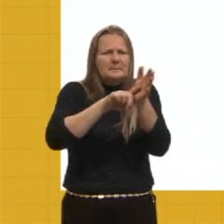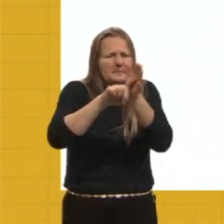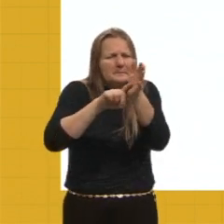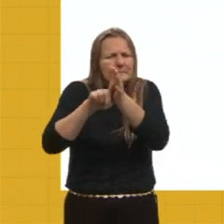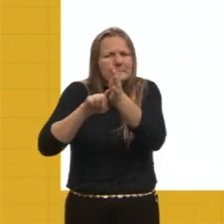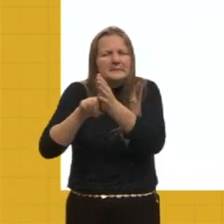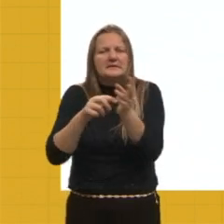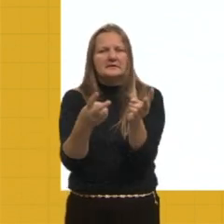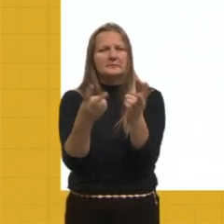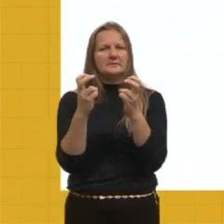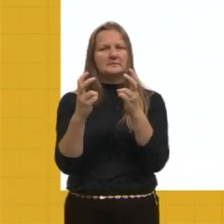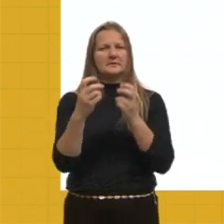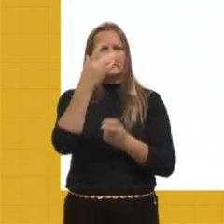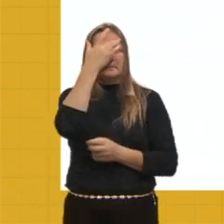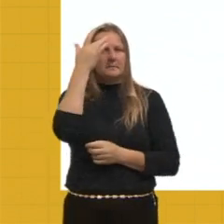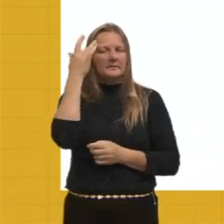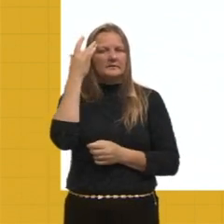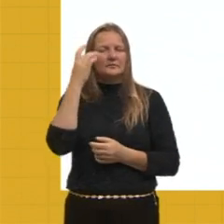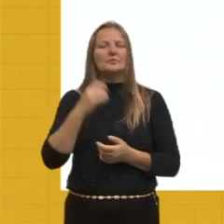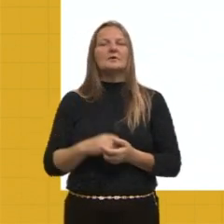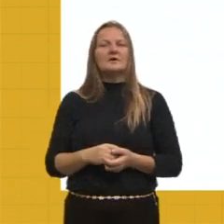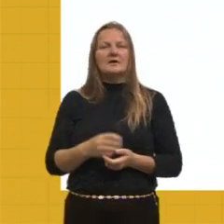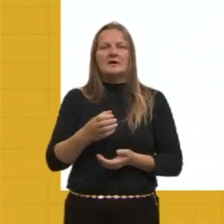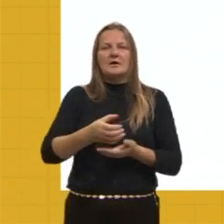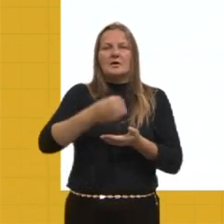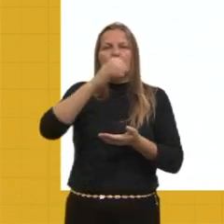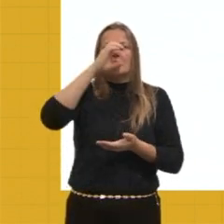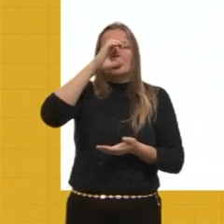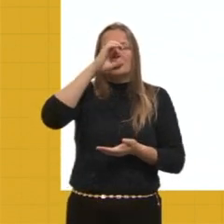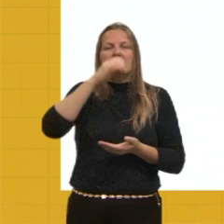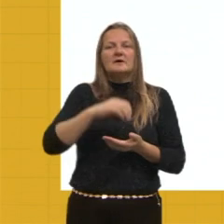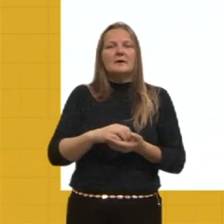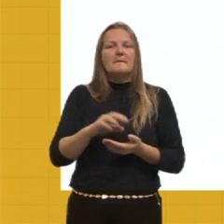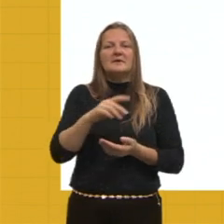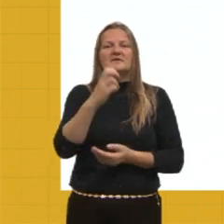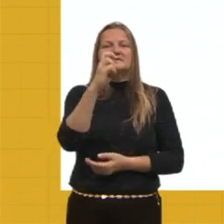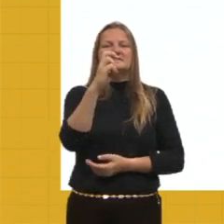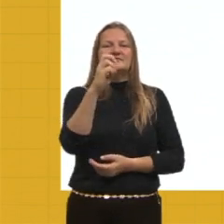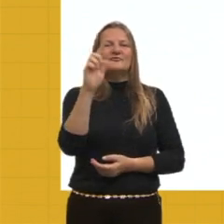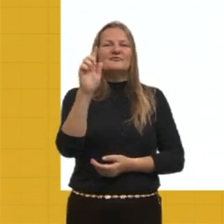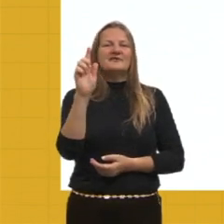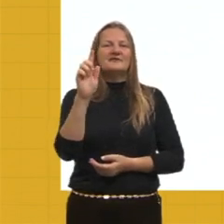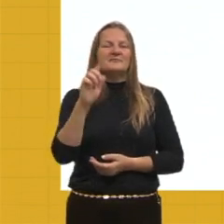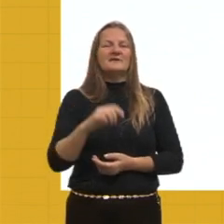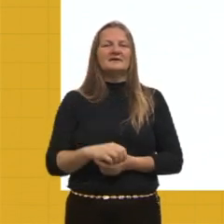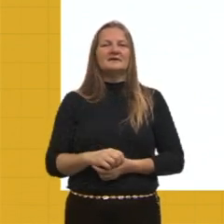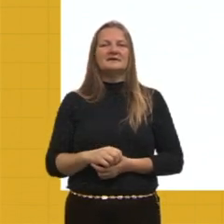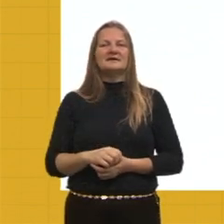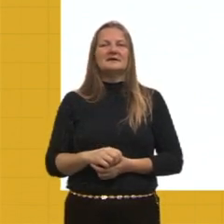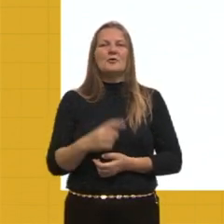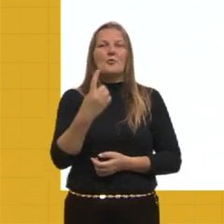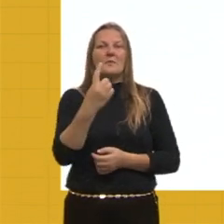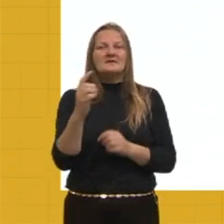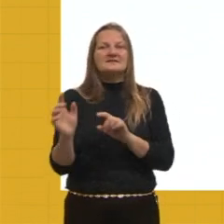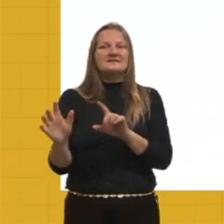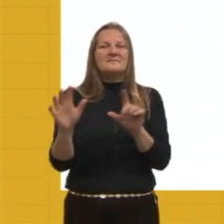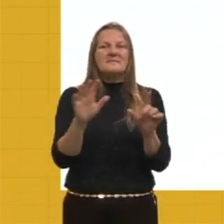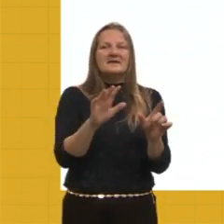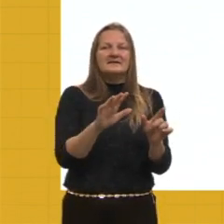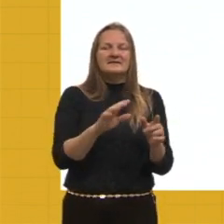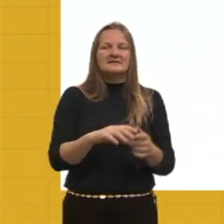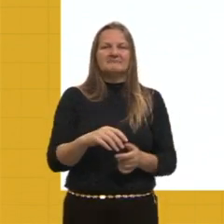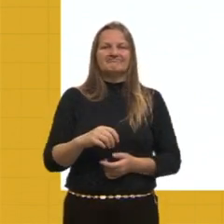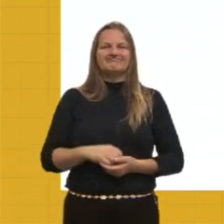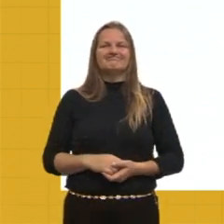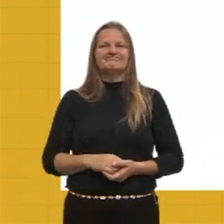perceberam que uma pessoa comum ingerem cerca de 5 gramas de microplástico por semana isso equivale